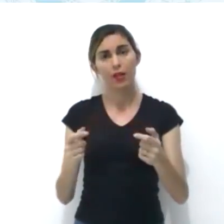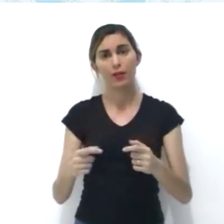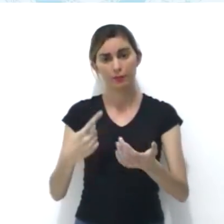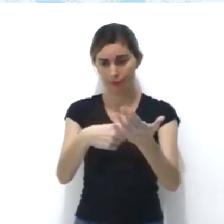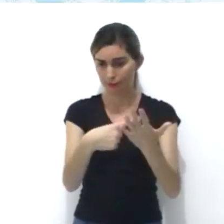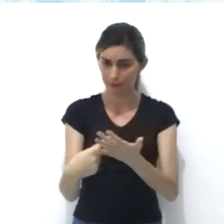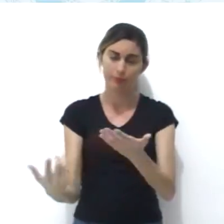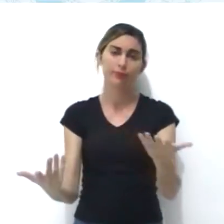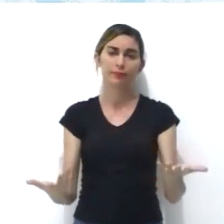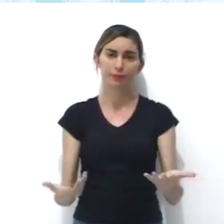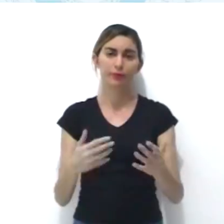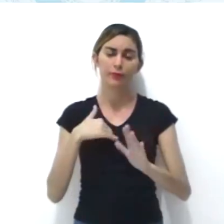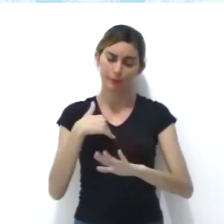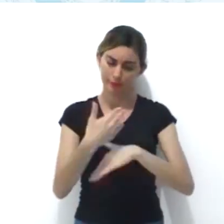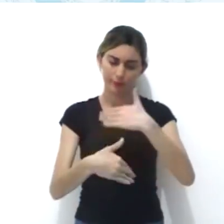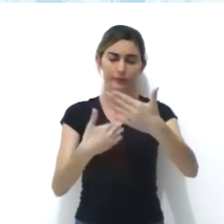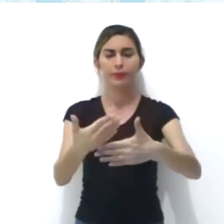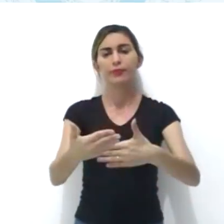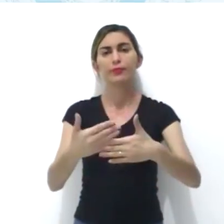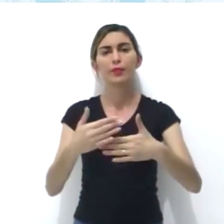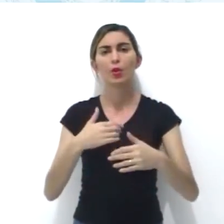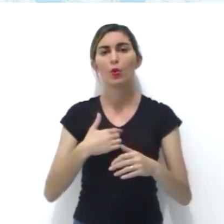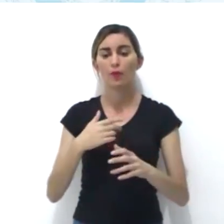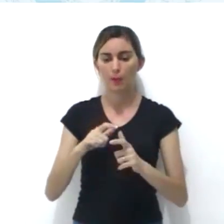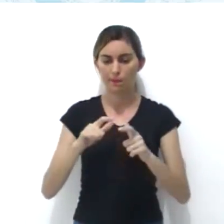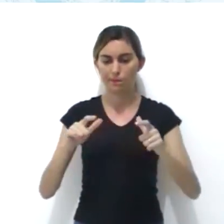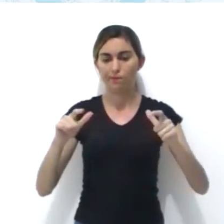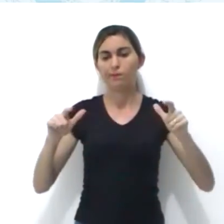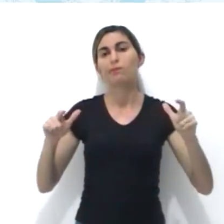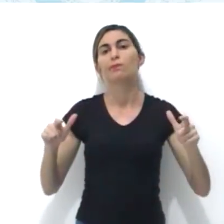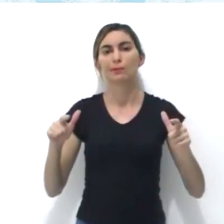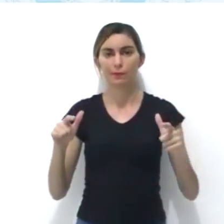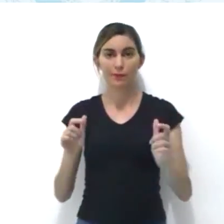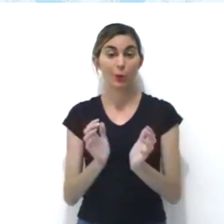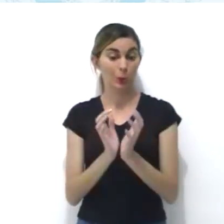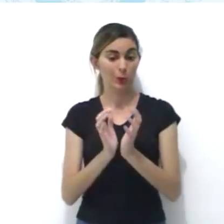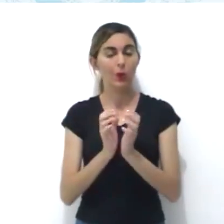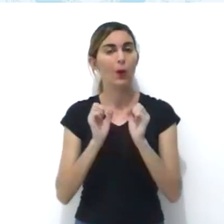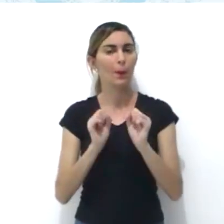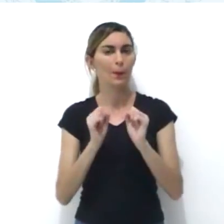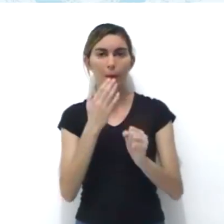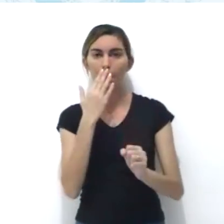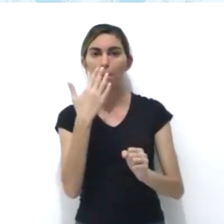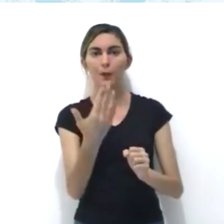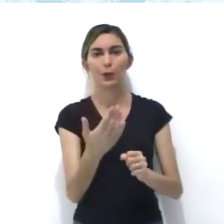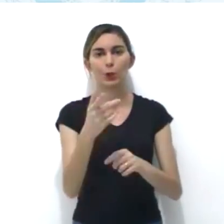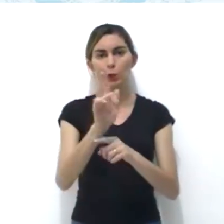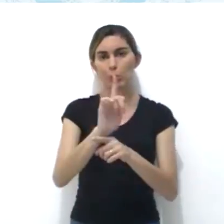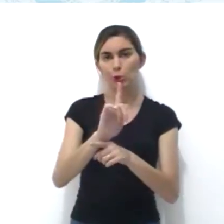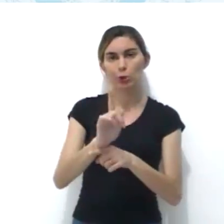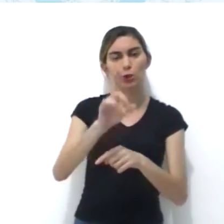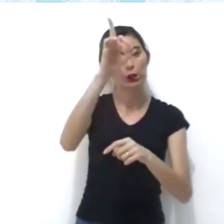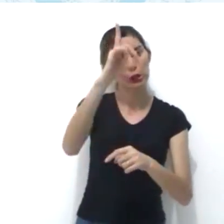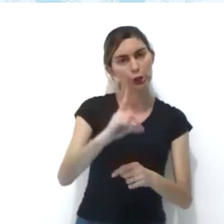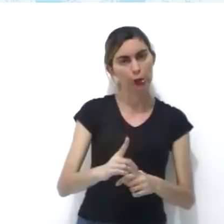ser assim. E, obviamente, que com o tempo, aos poucos, o clube vai ganhando mais espaço, pode-se pedir à gestão e